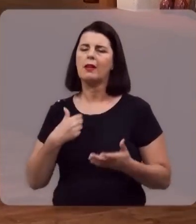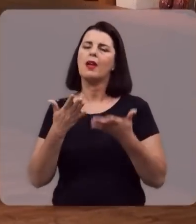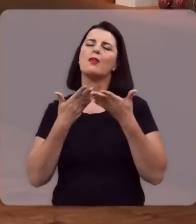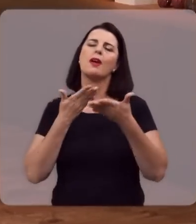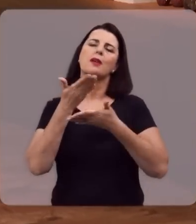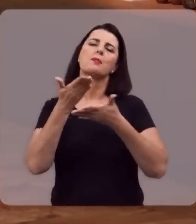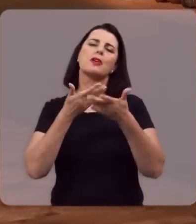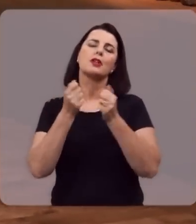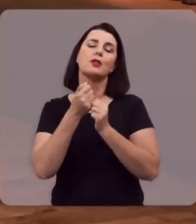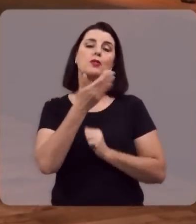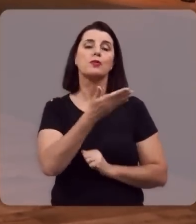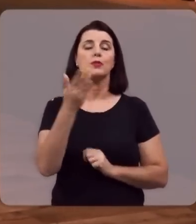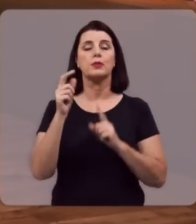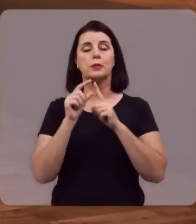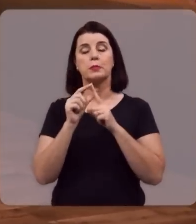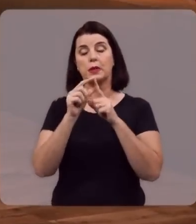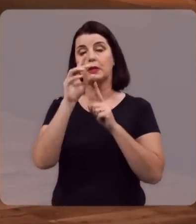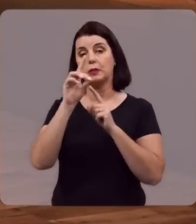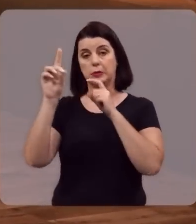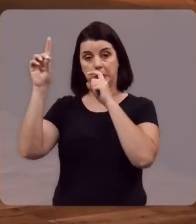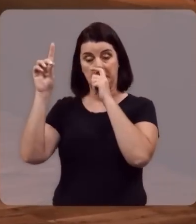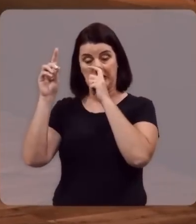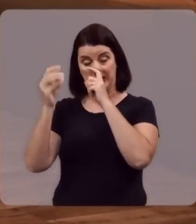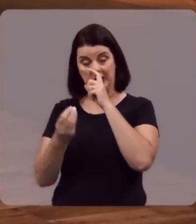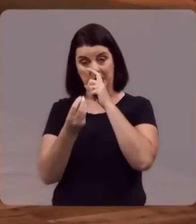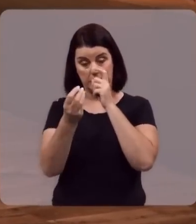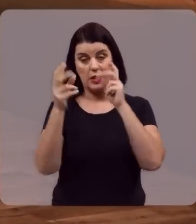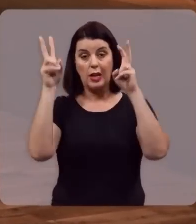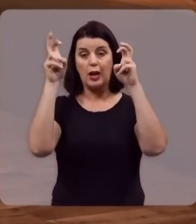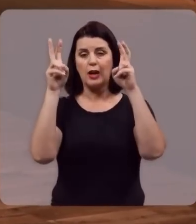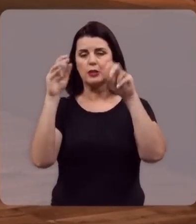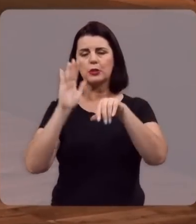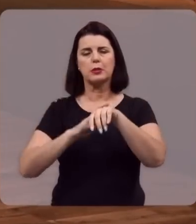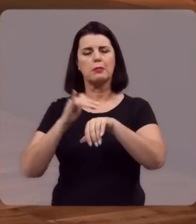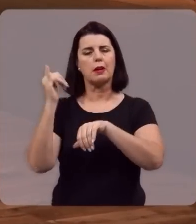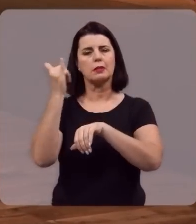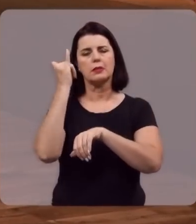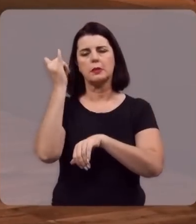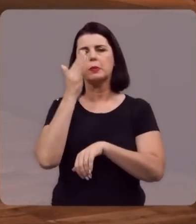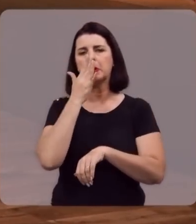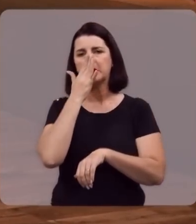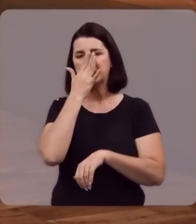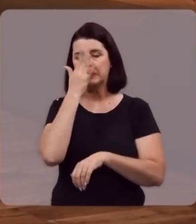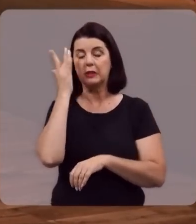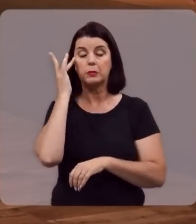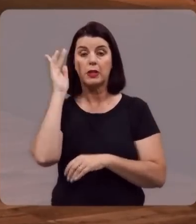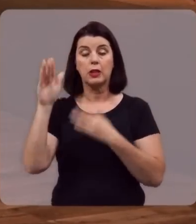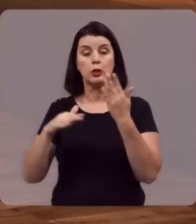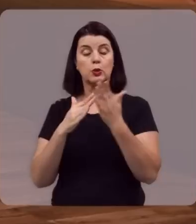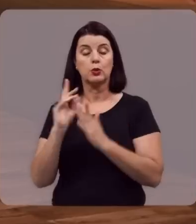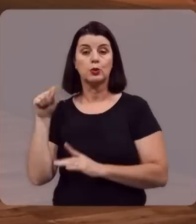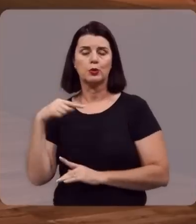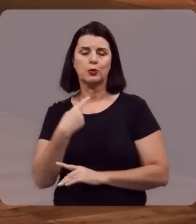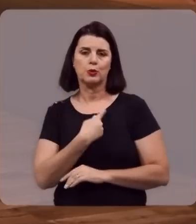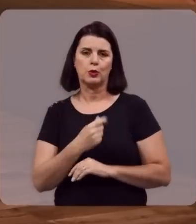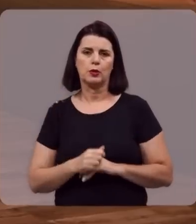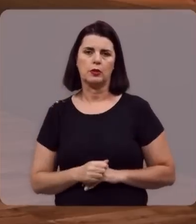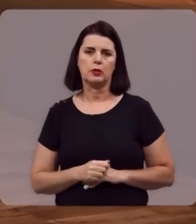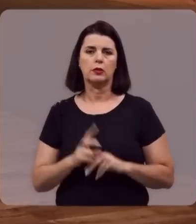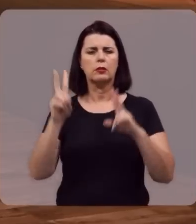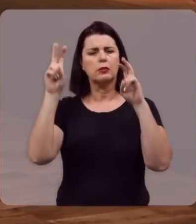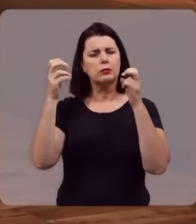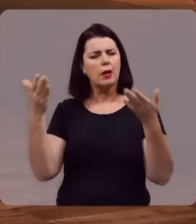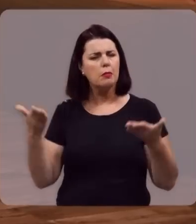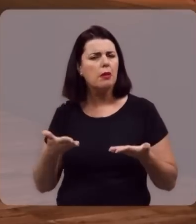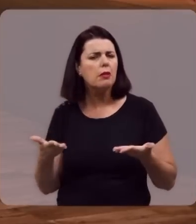Eu quero partilhar com você a palavra de Deus, trazendo um assunto da mais alta importância para todos nós, um